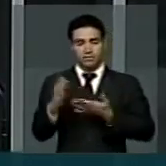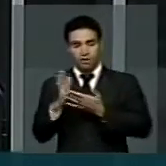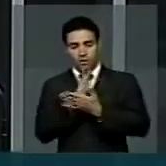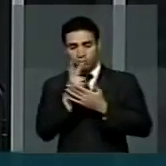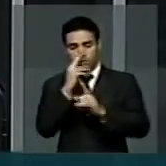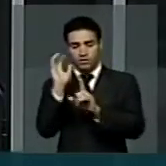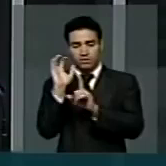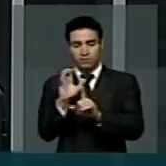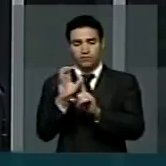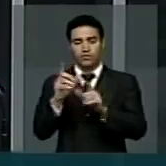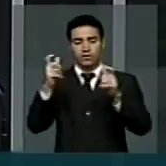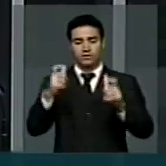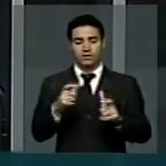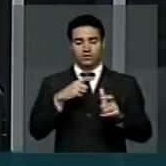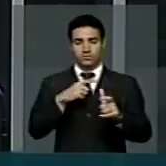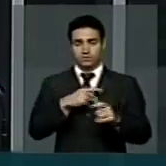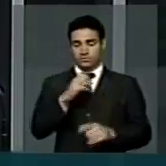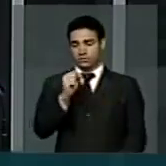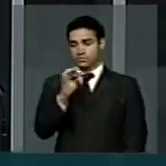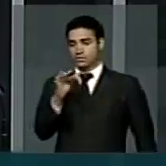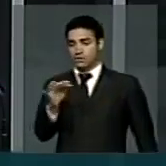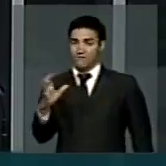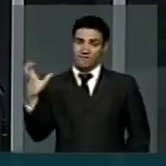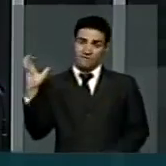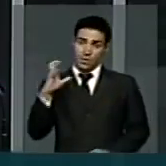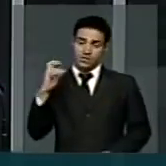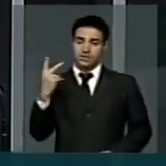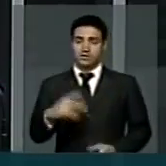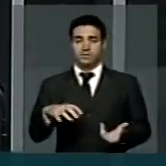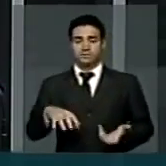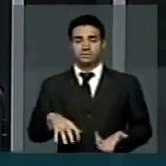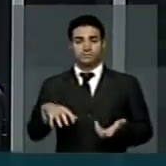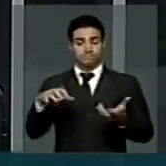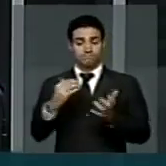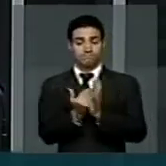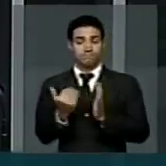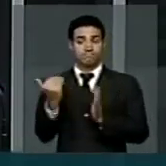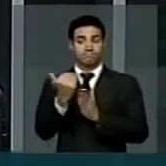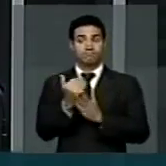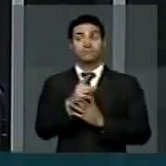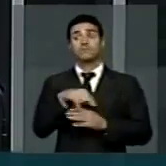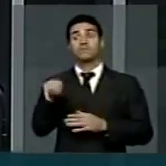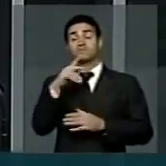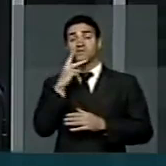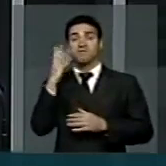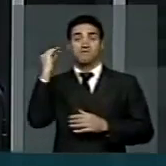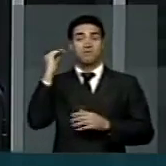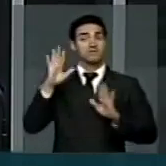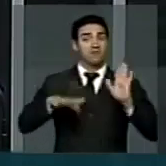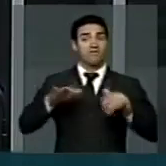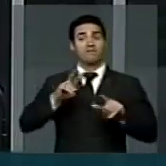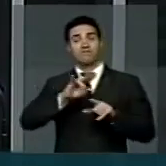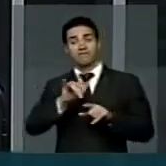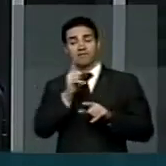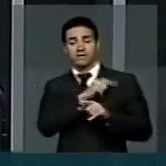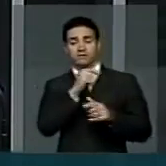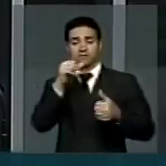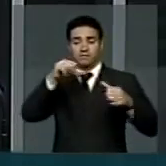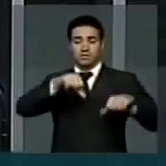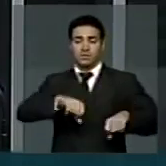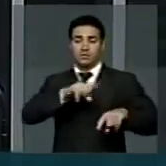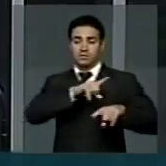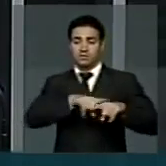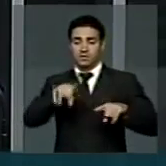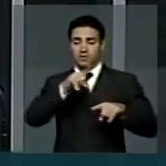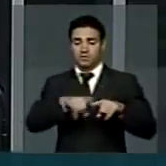interferências do Supremo na agenda do Congresso Nacional, que aumentaram os rumores de uma suposta crise institucional entre os